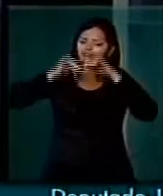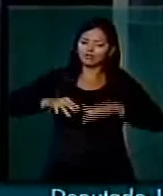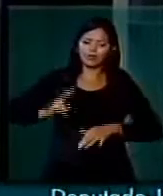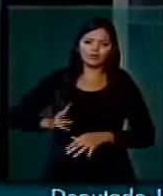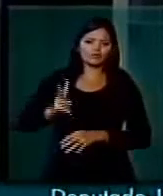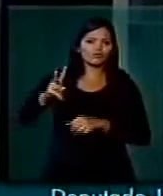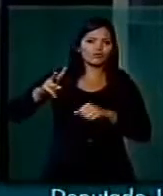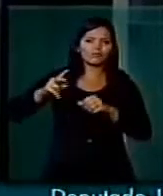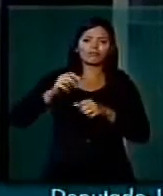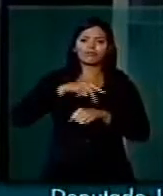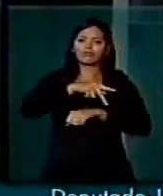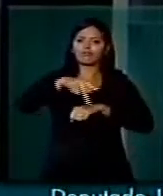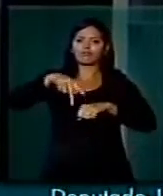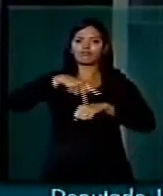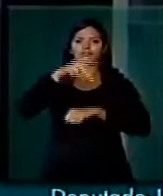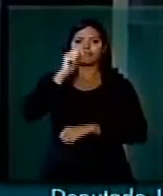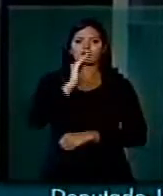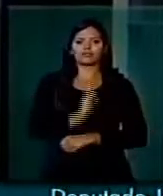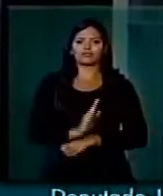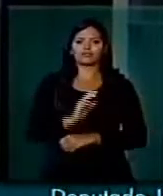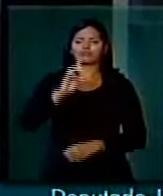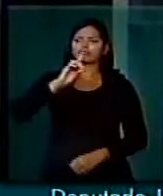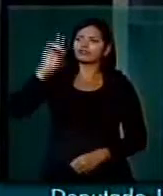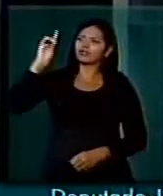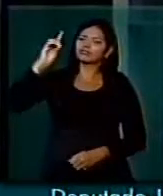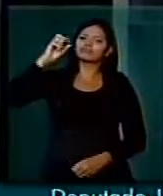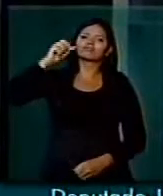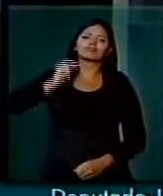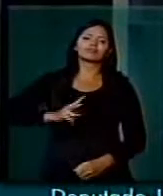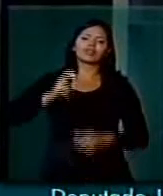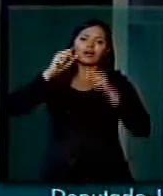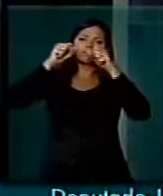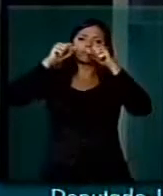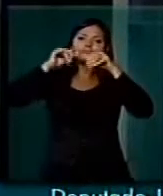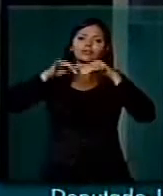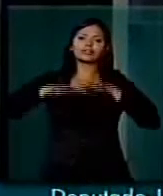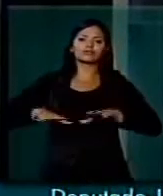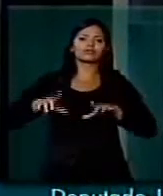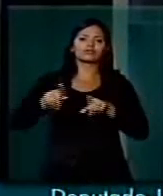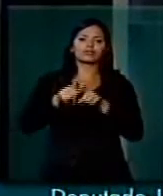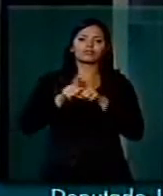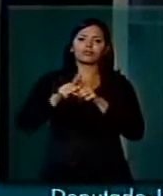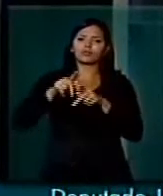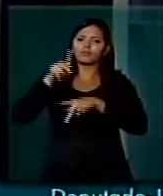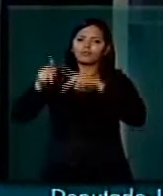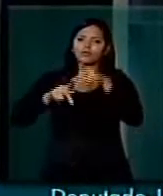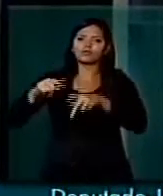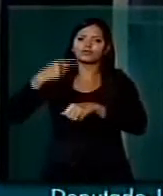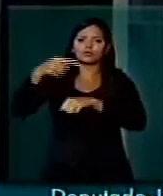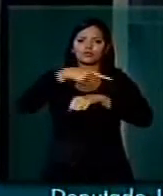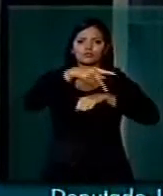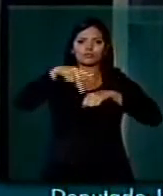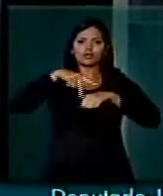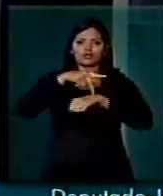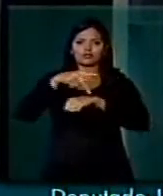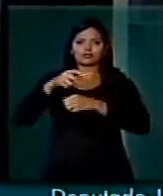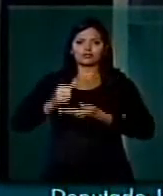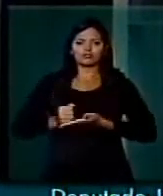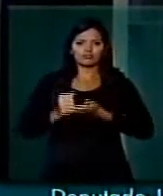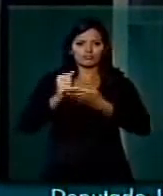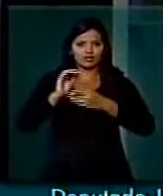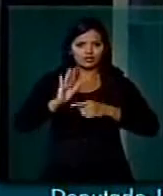terra, o nosso país, mas que Deus continue abençoando tantos quantos de outros lugares também estão estendendo as suas